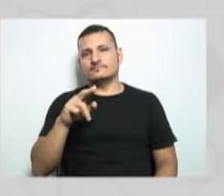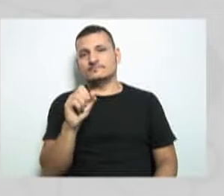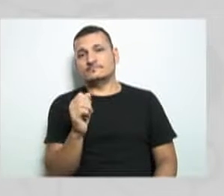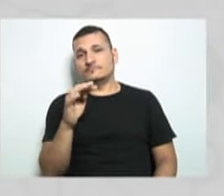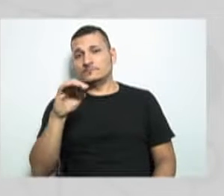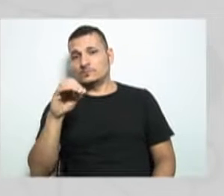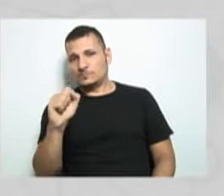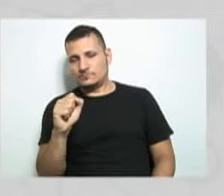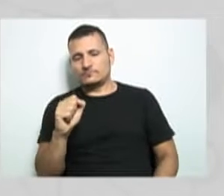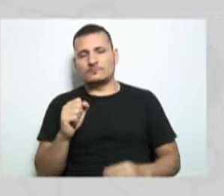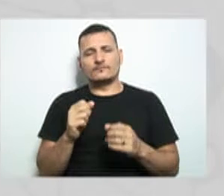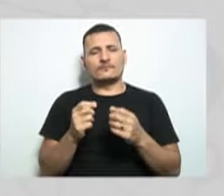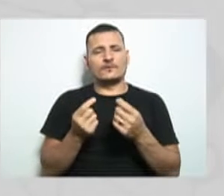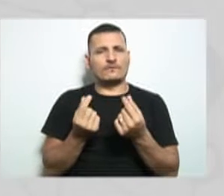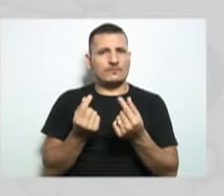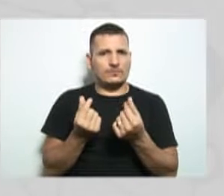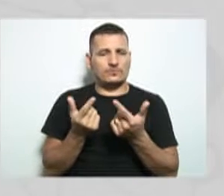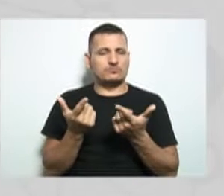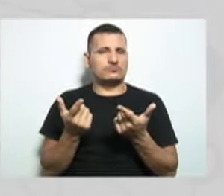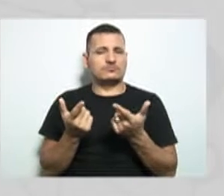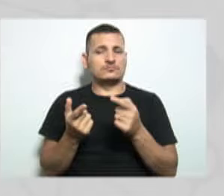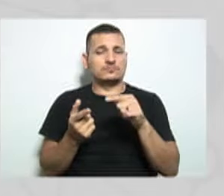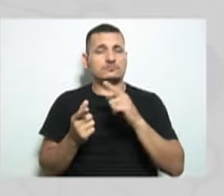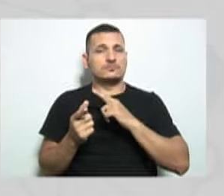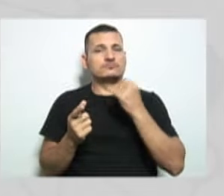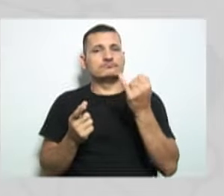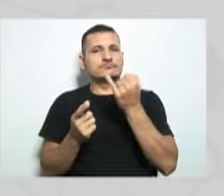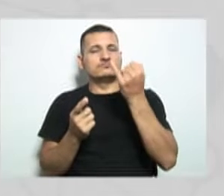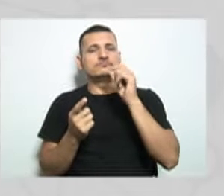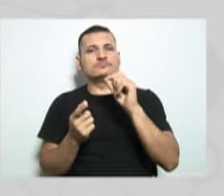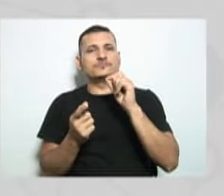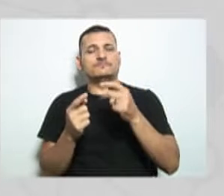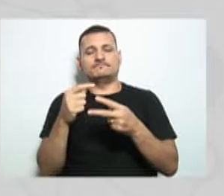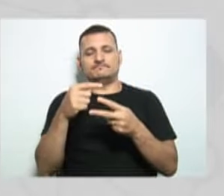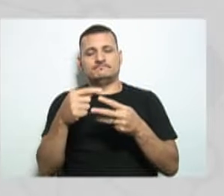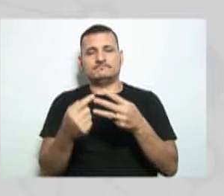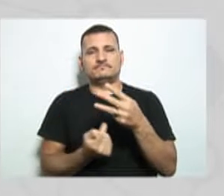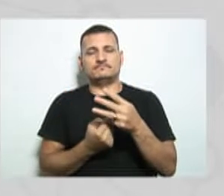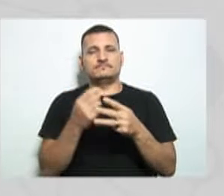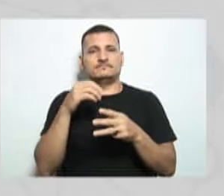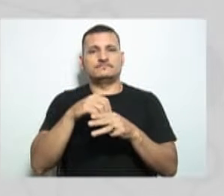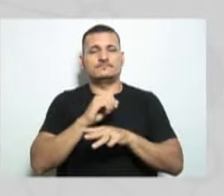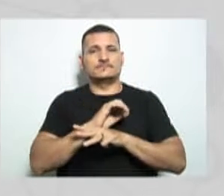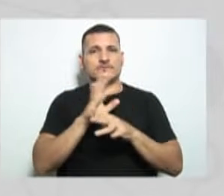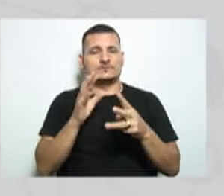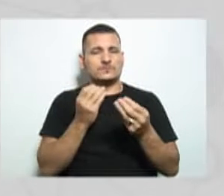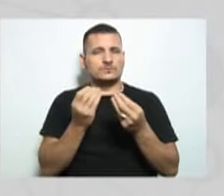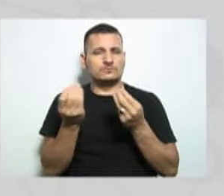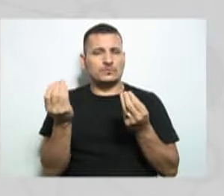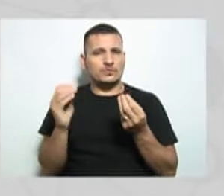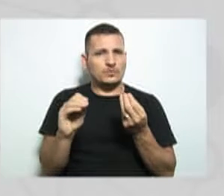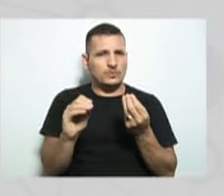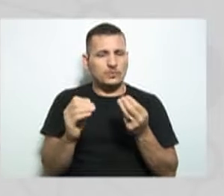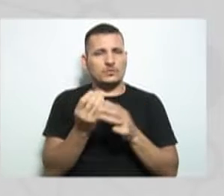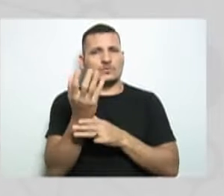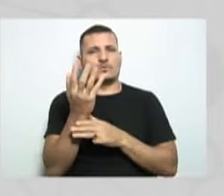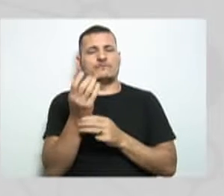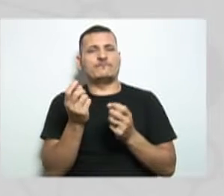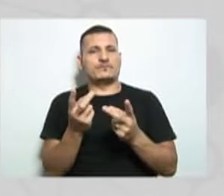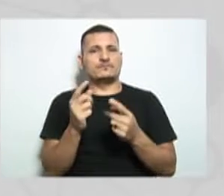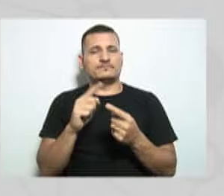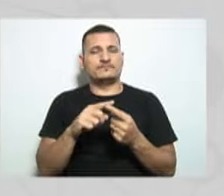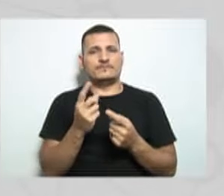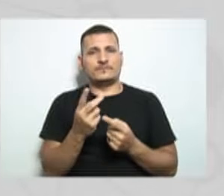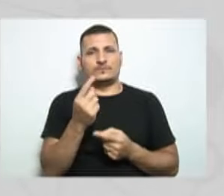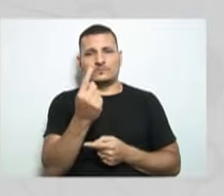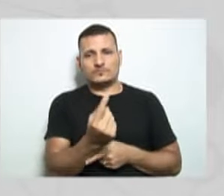papel fundamental na tomada de decisão de preço de venda. 3 itens devem estar claros para a formação de preço de venda: o custo unitário, os